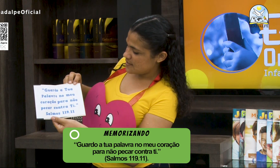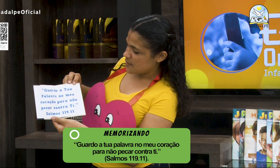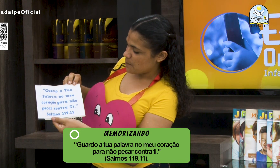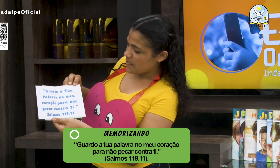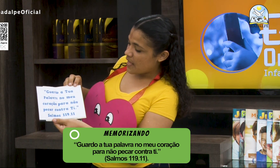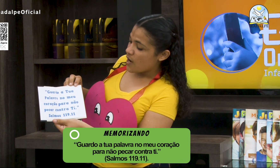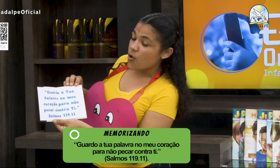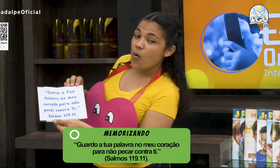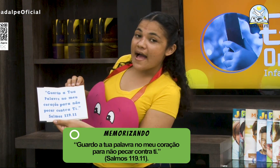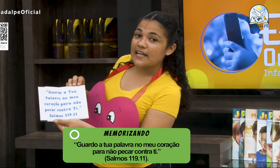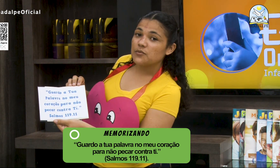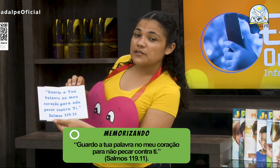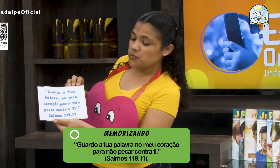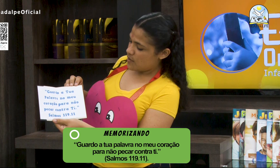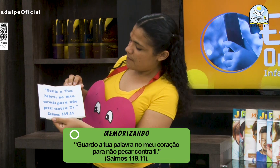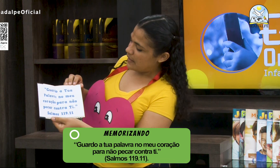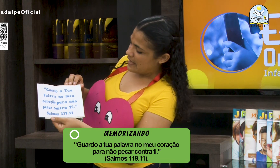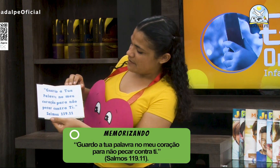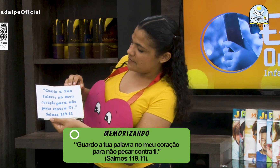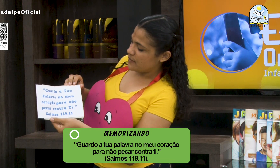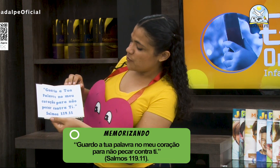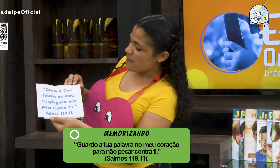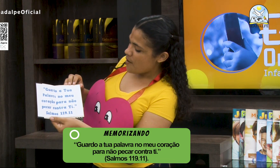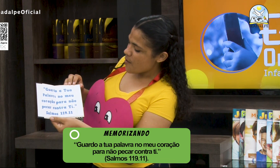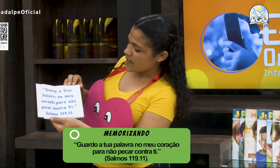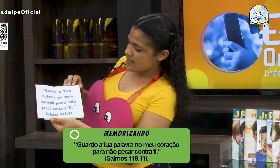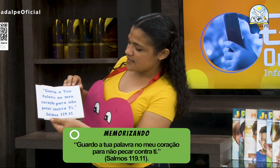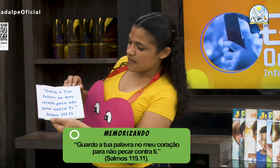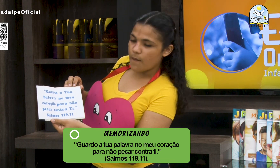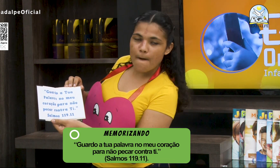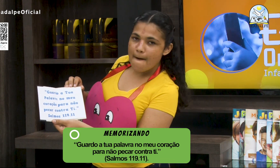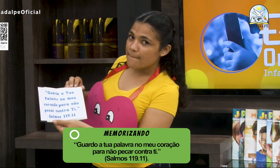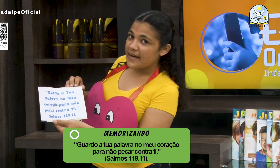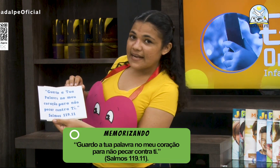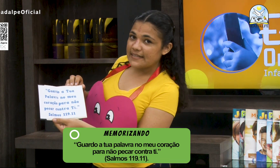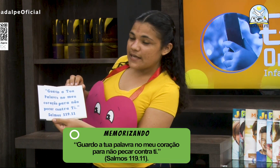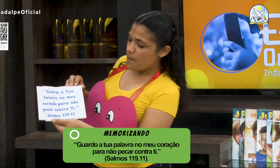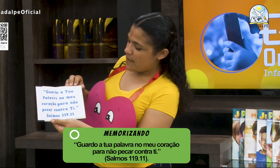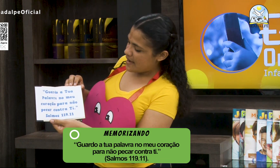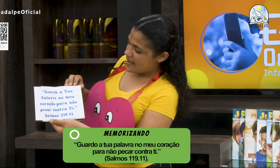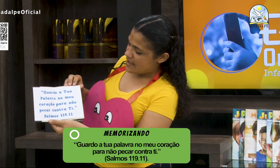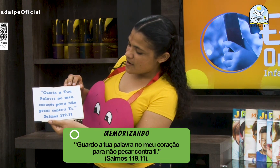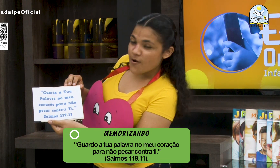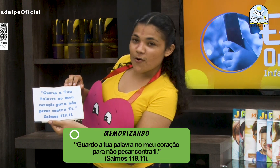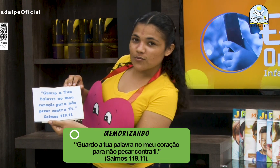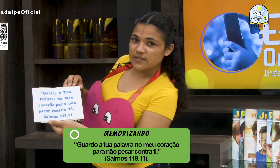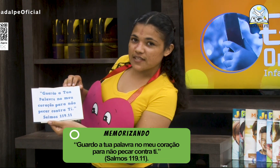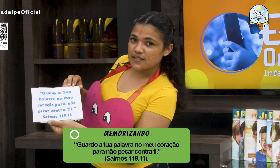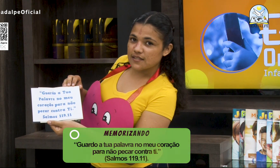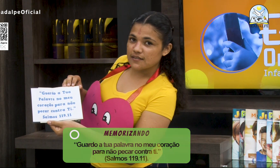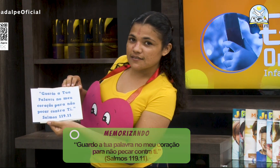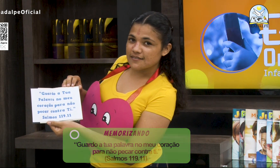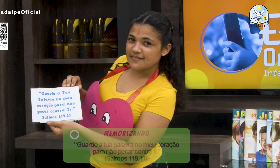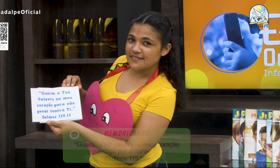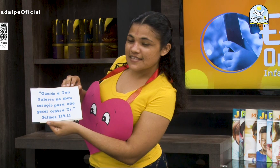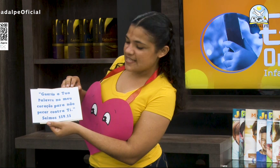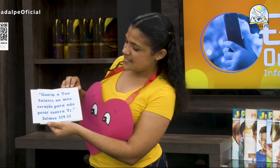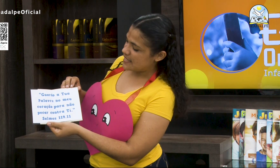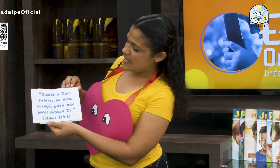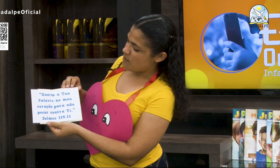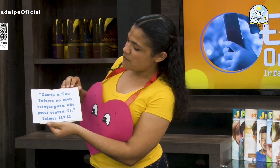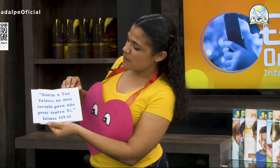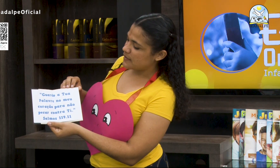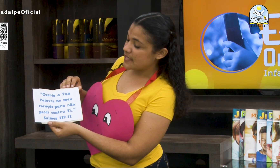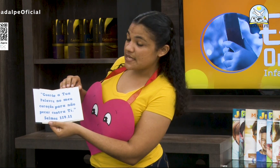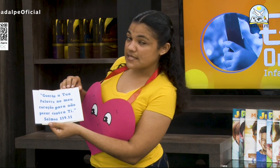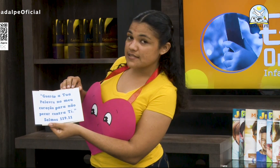diz assim: Guardo a tua palavra no meu coração para não pecar contra ti. Isso